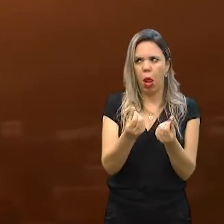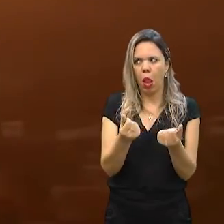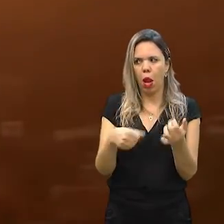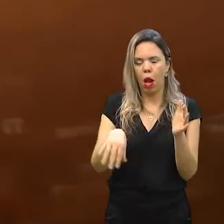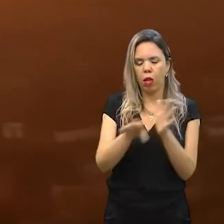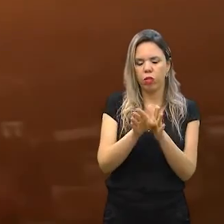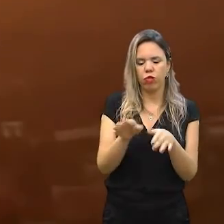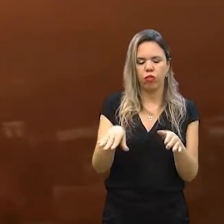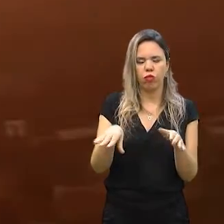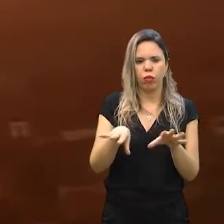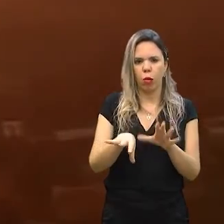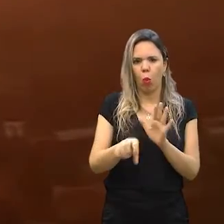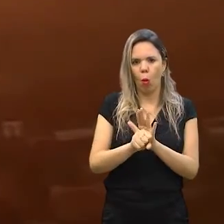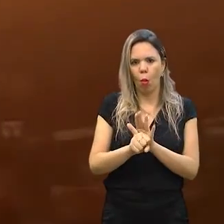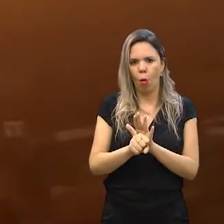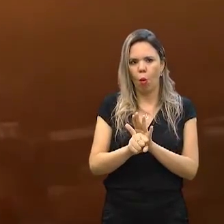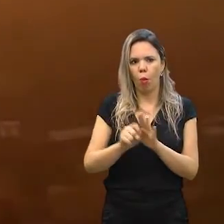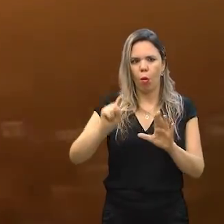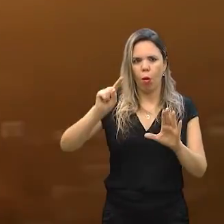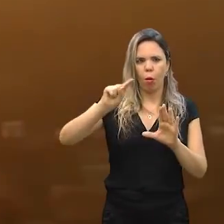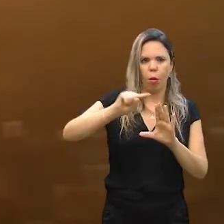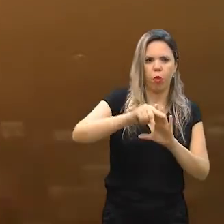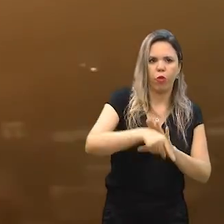solo. Então, são nuvens muito profundas.